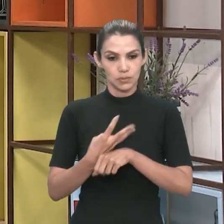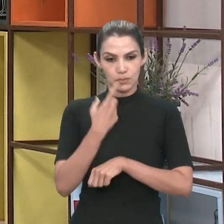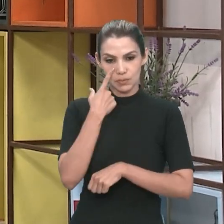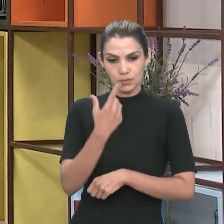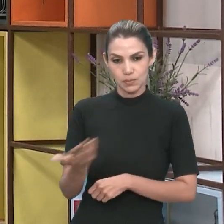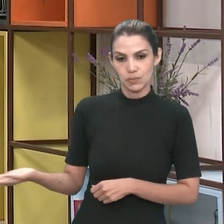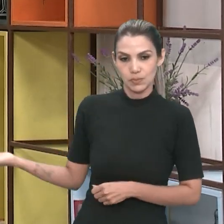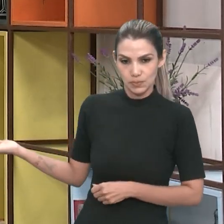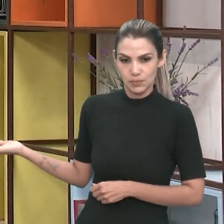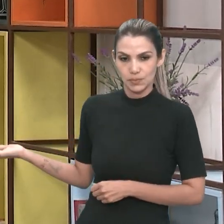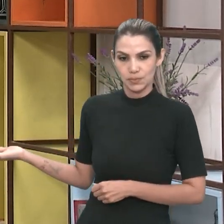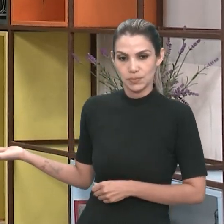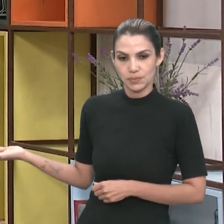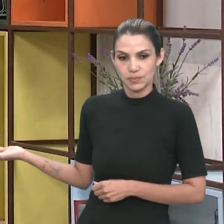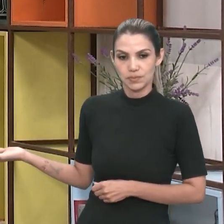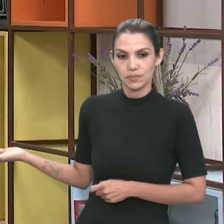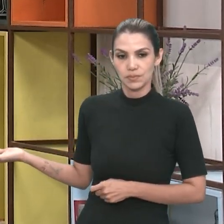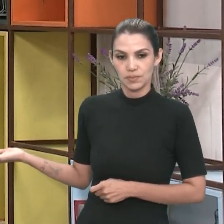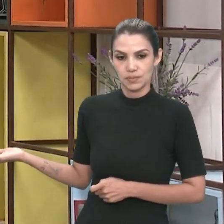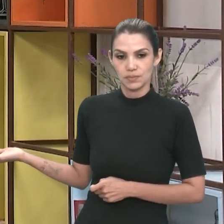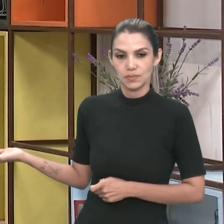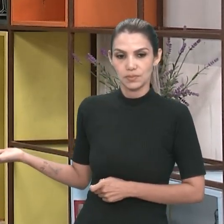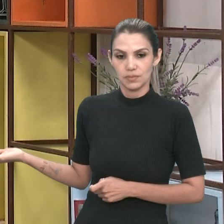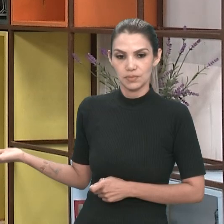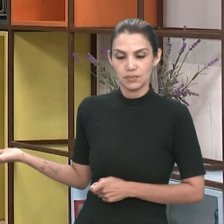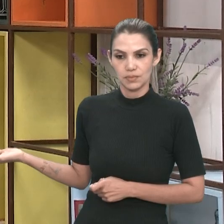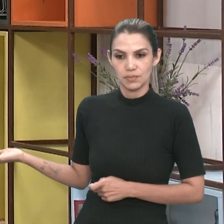número que aparece aqui embaixo da sua tela, o